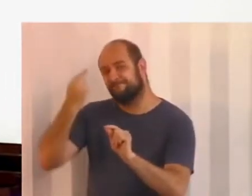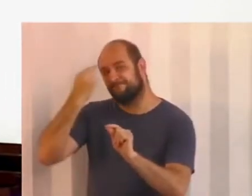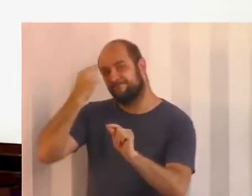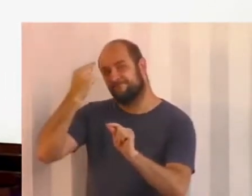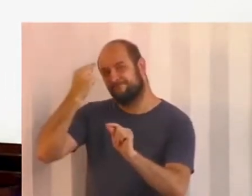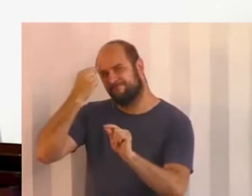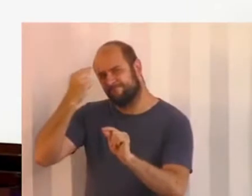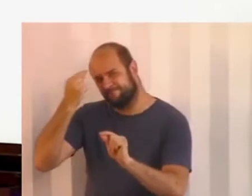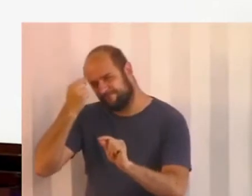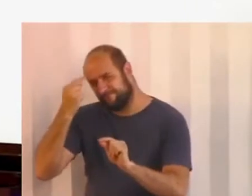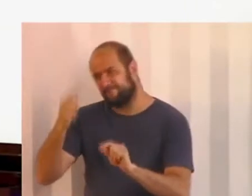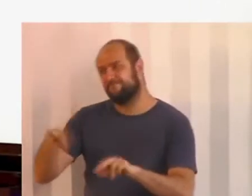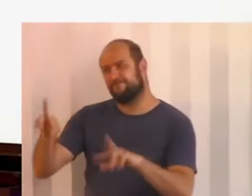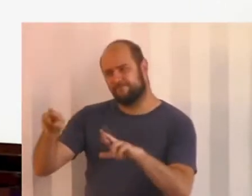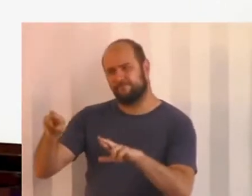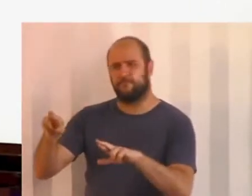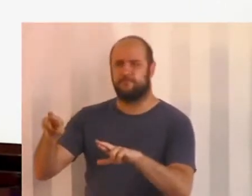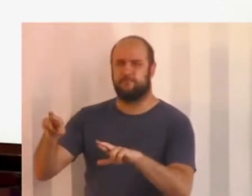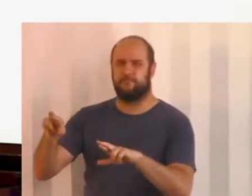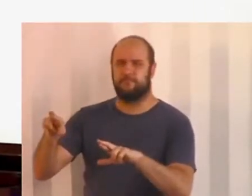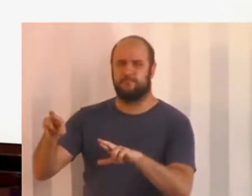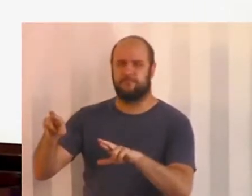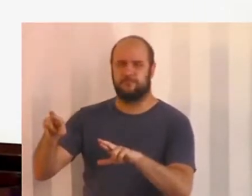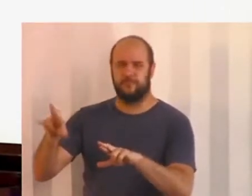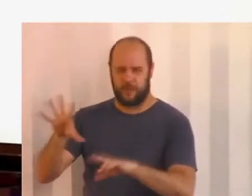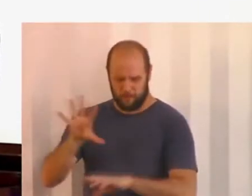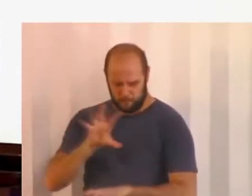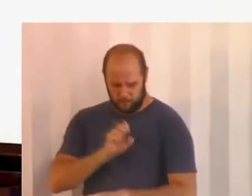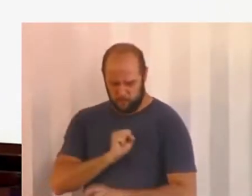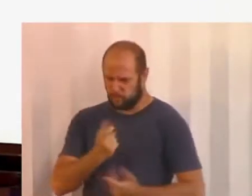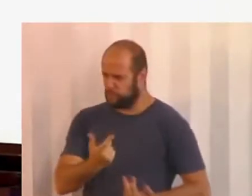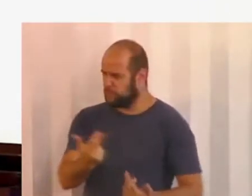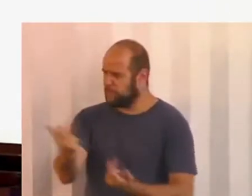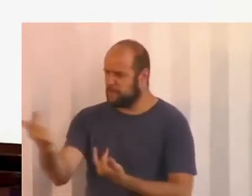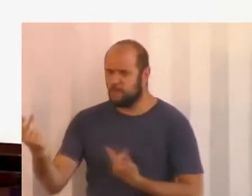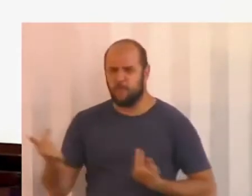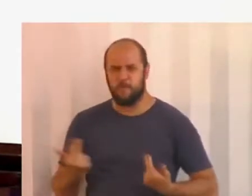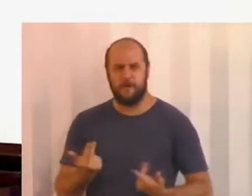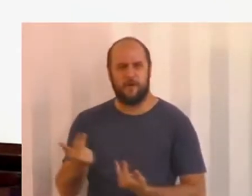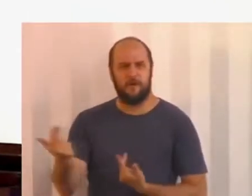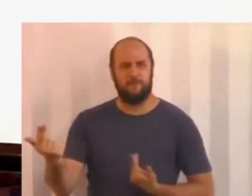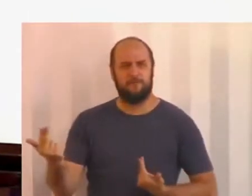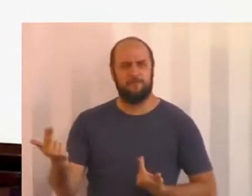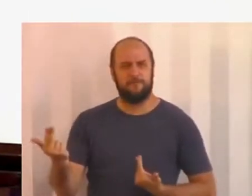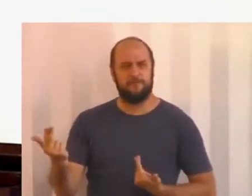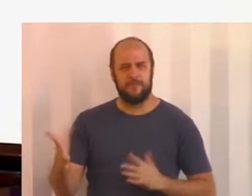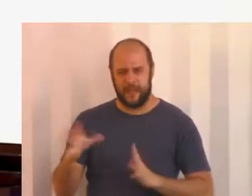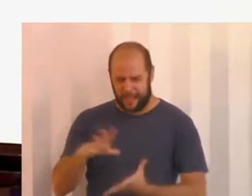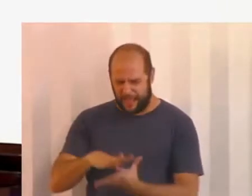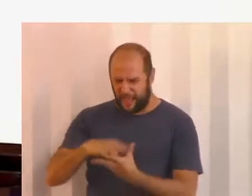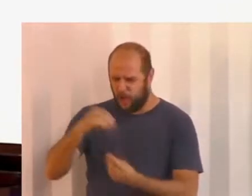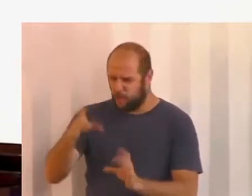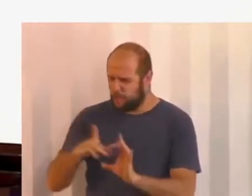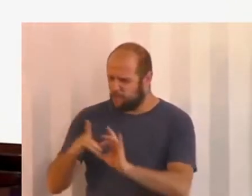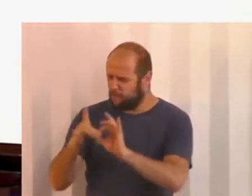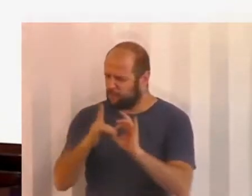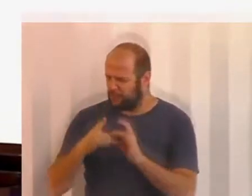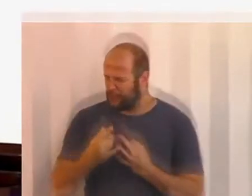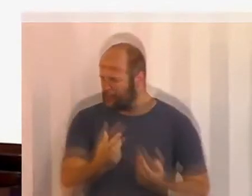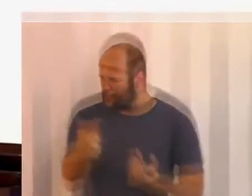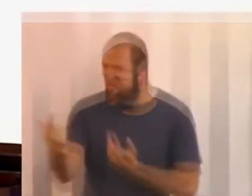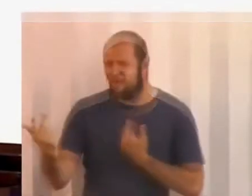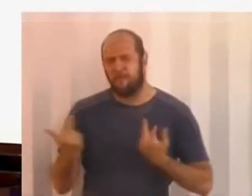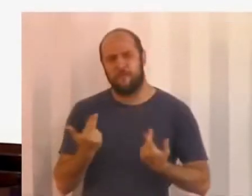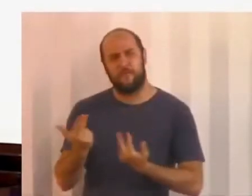Pensar a mesma coisa, ter o mesmo amor, serem unidos de alma e